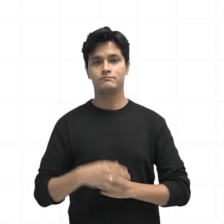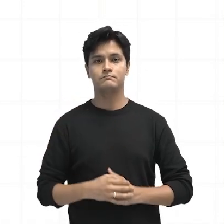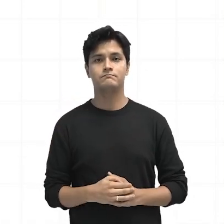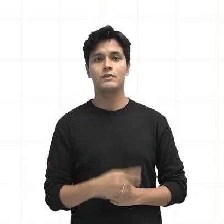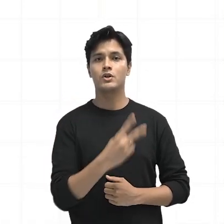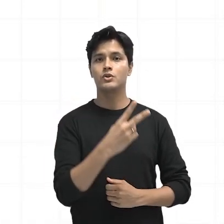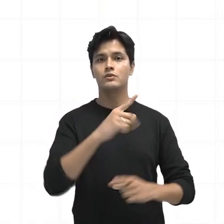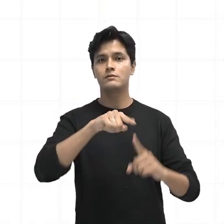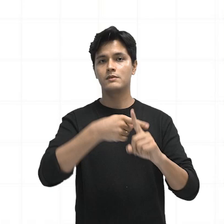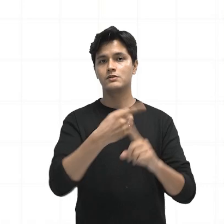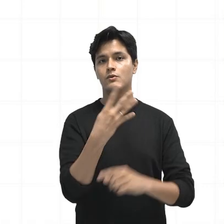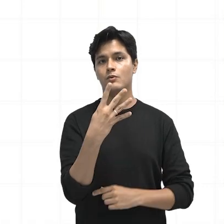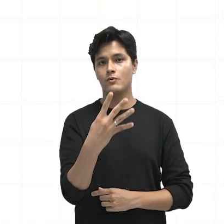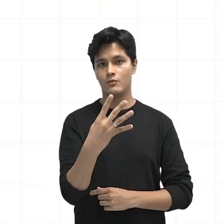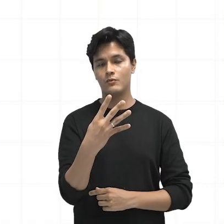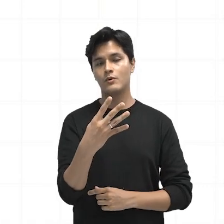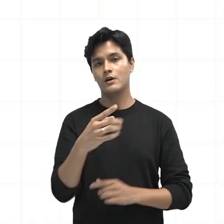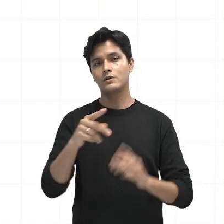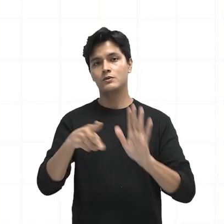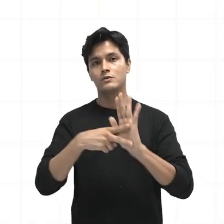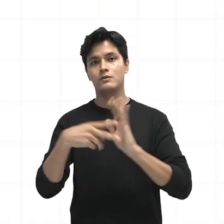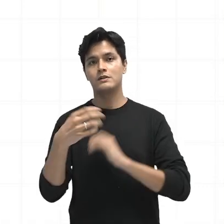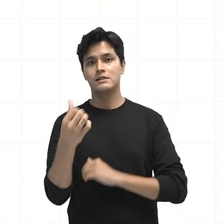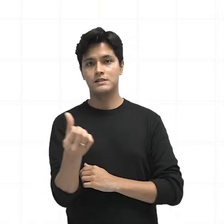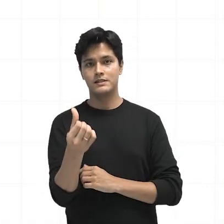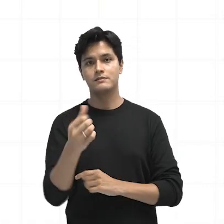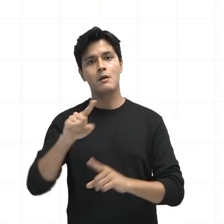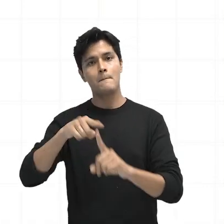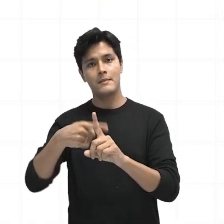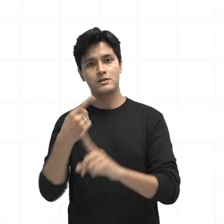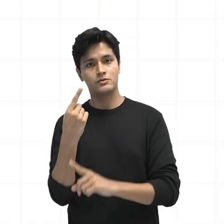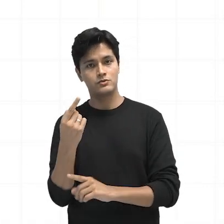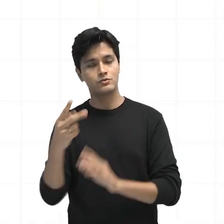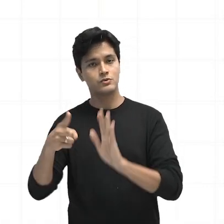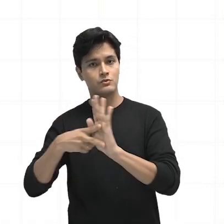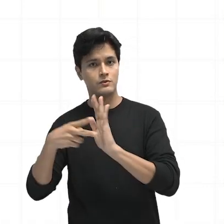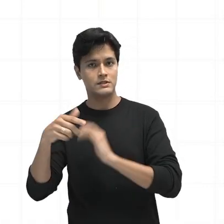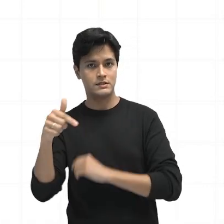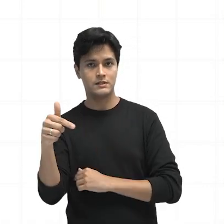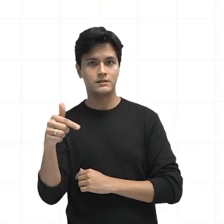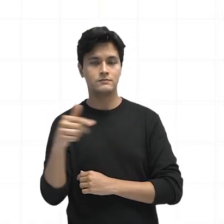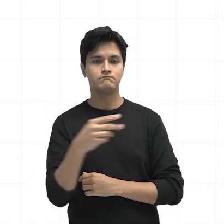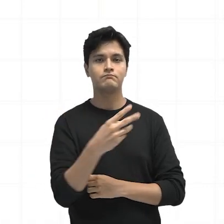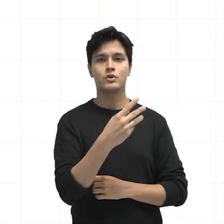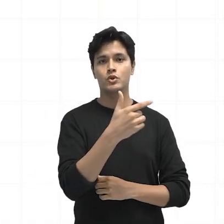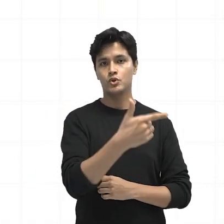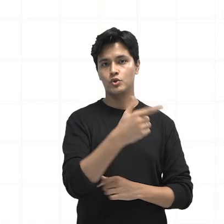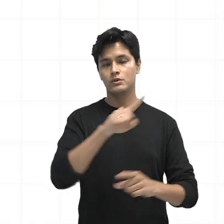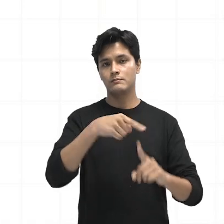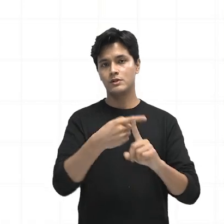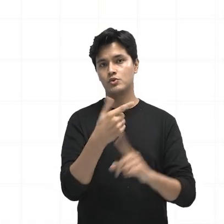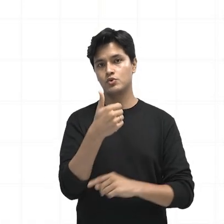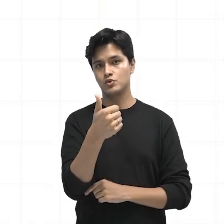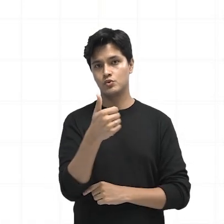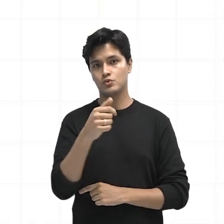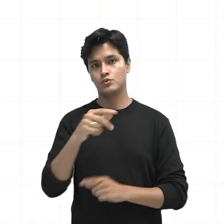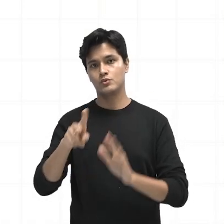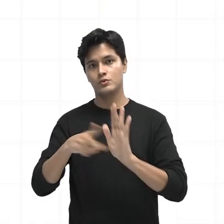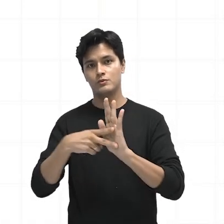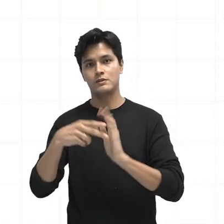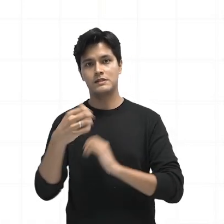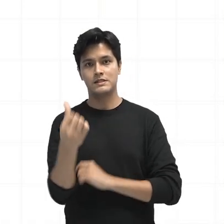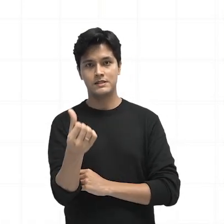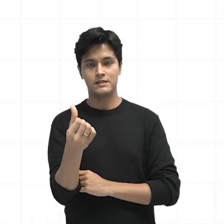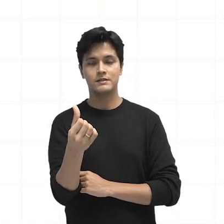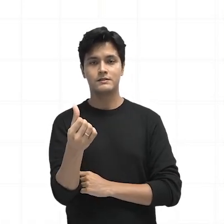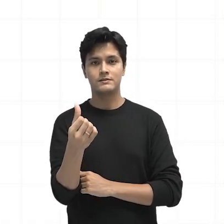mais 4 é 6, com 1 que subiu dá 7. 2 mais 1 é 3 e 1 se repete. Ou seja,